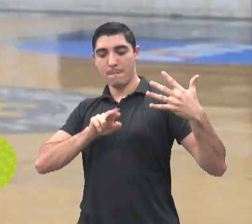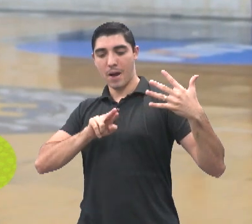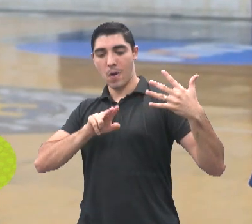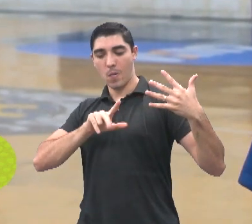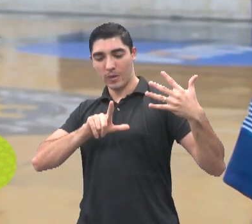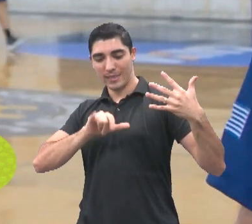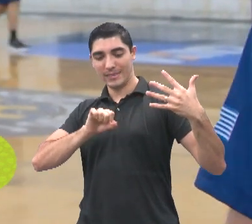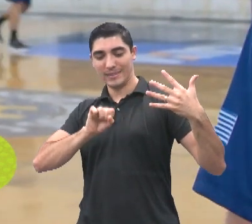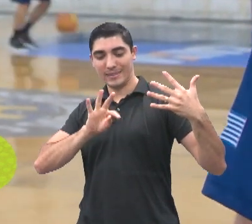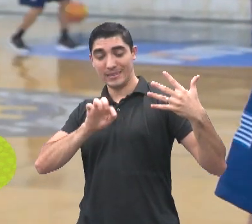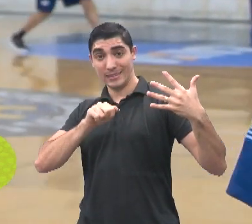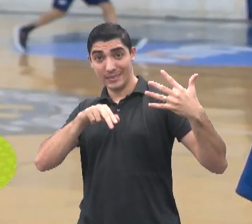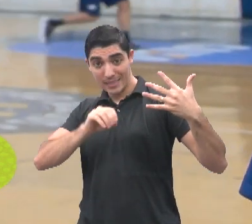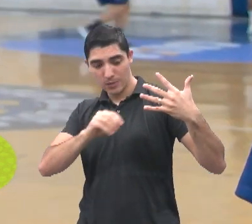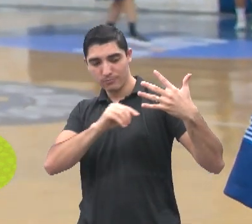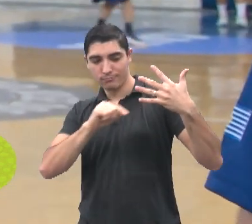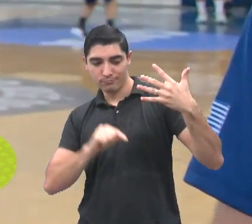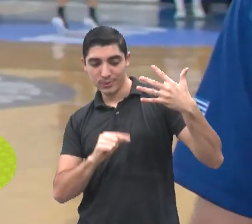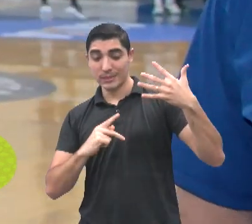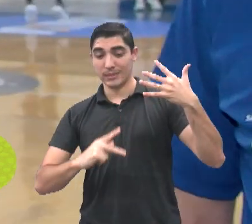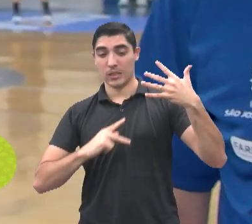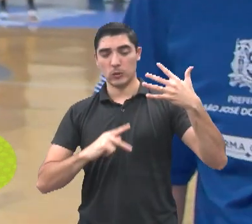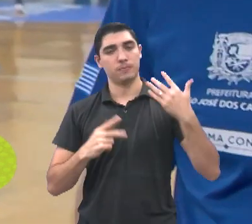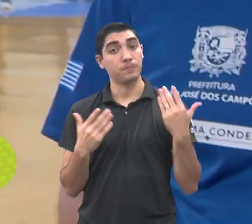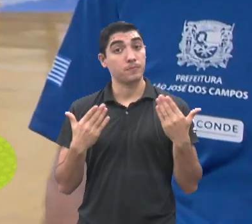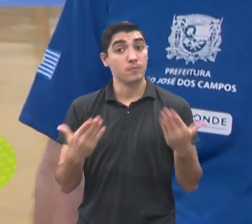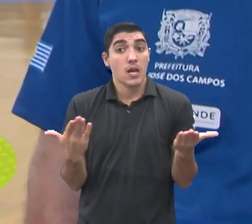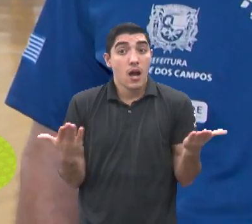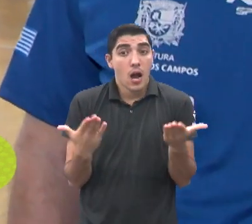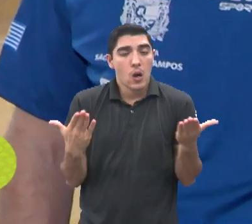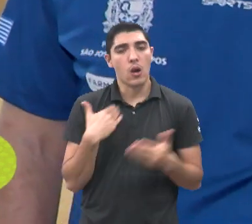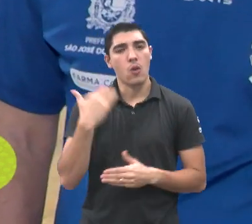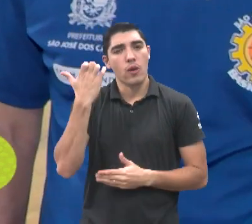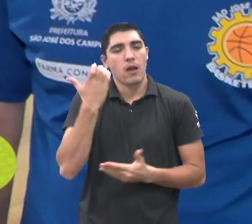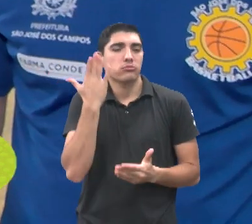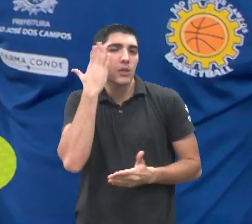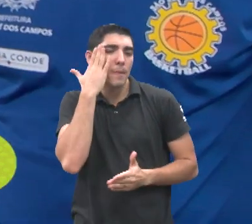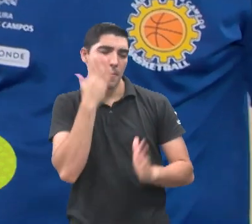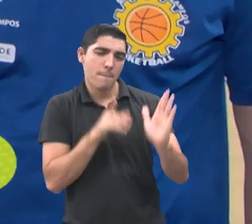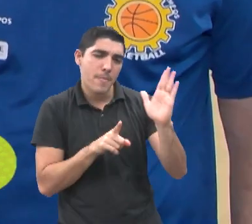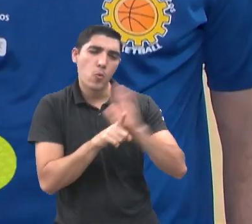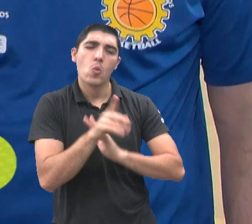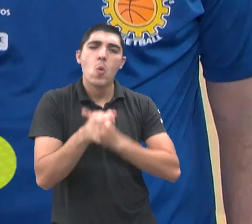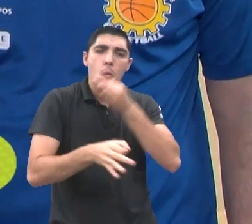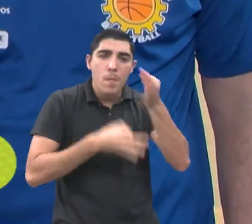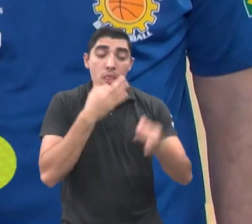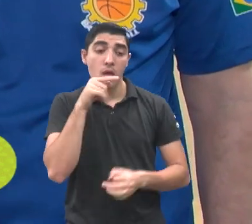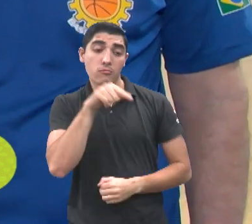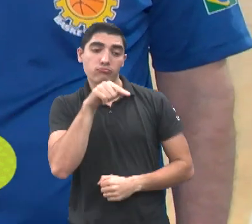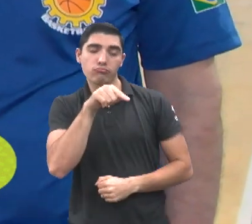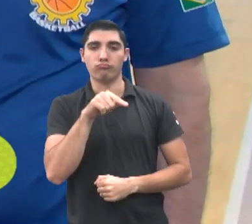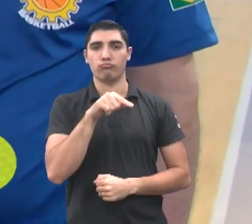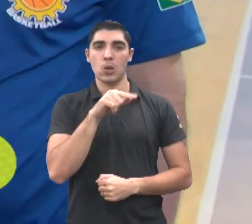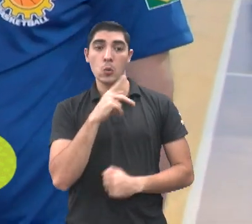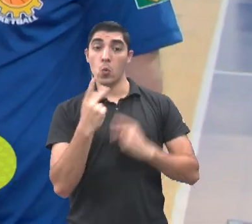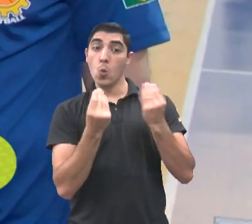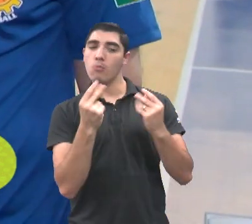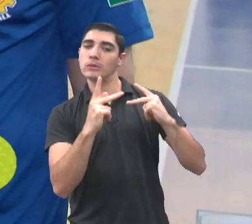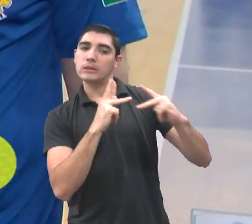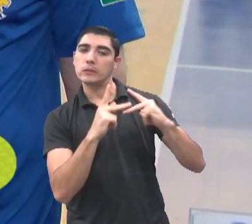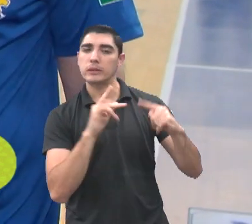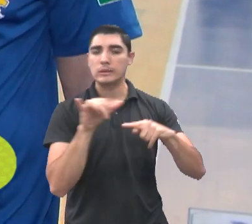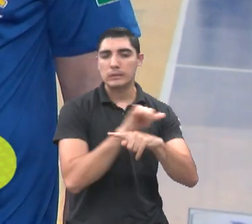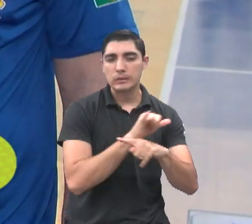do NBB. E para saber um pouquinho mais de como o São José vai se aprontar para esse jogo, a gente vai conversar com o técnico Regis